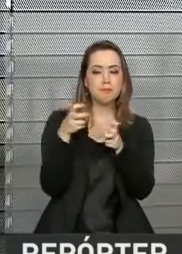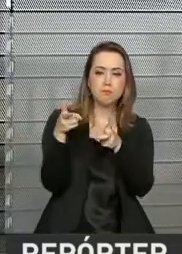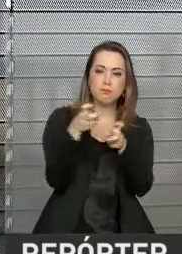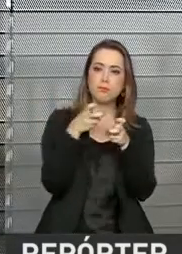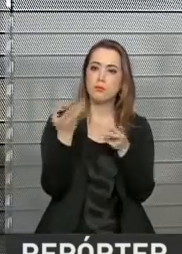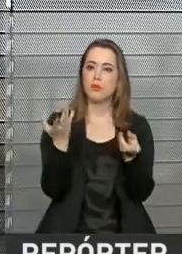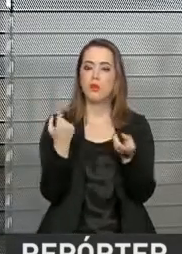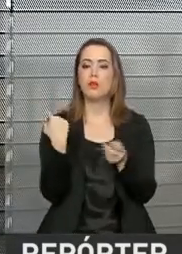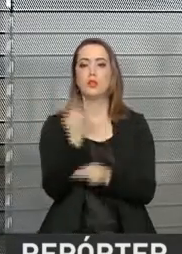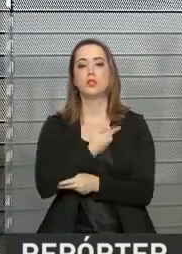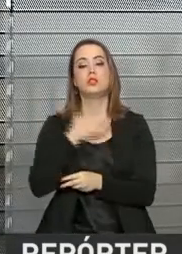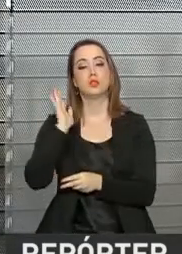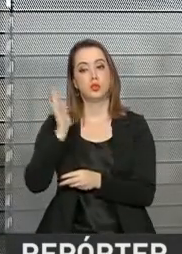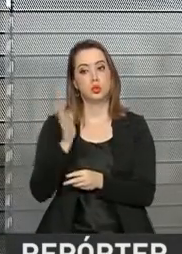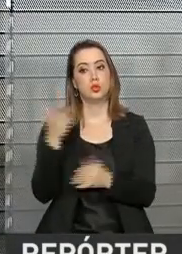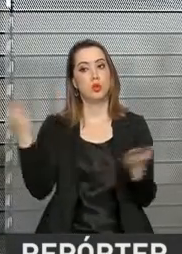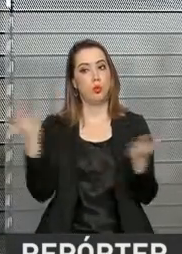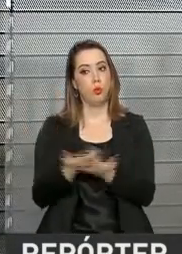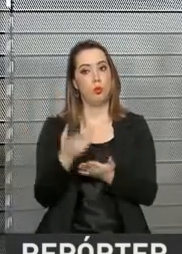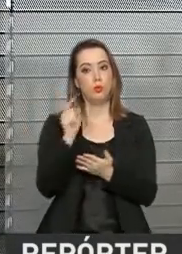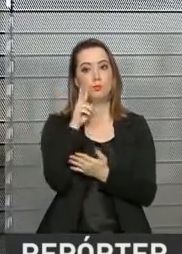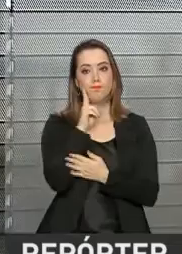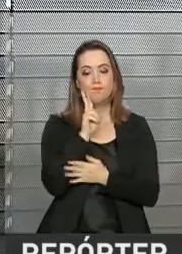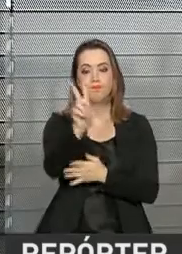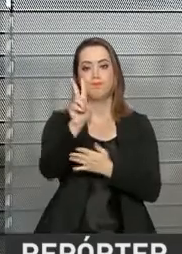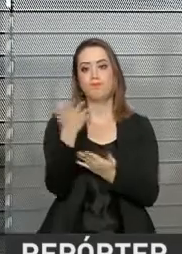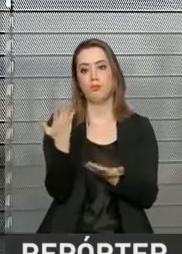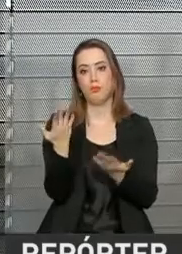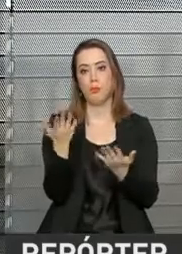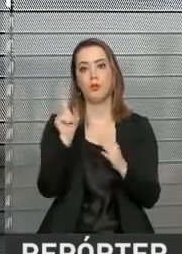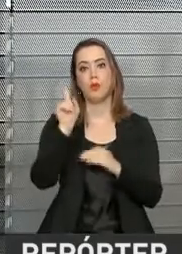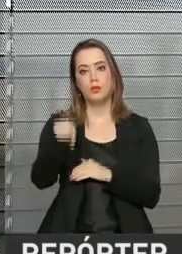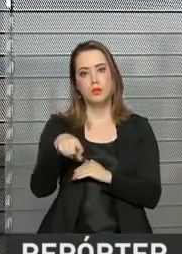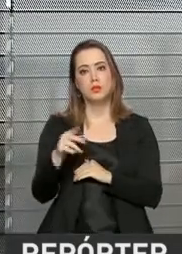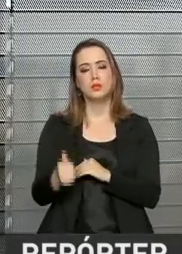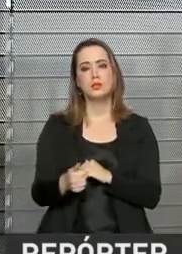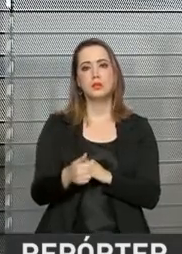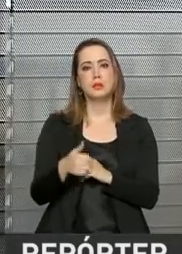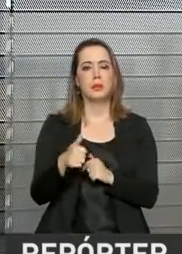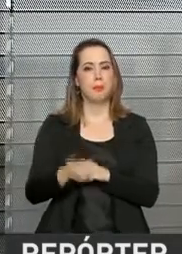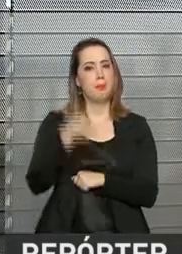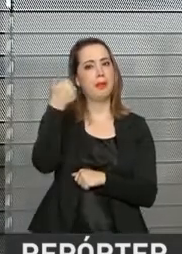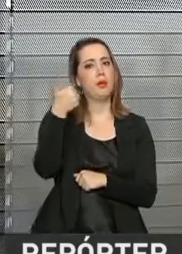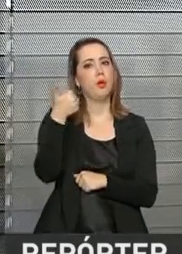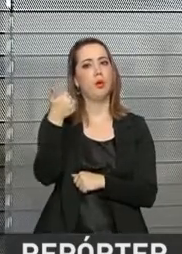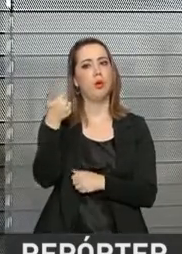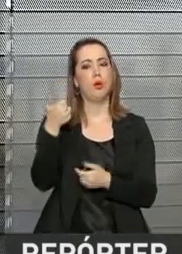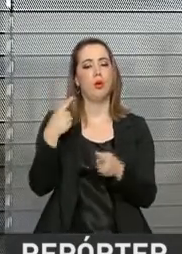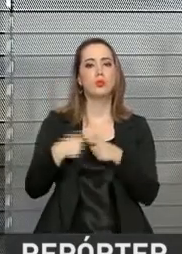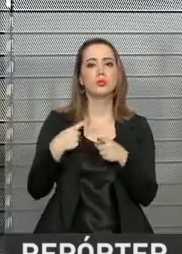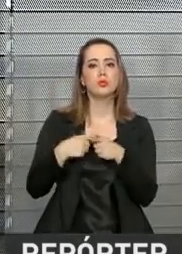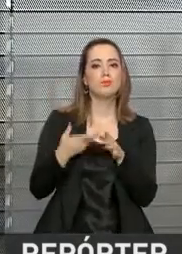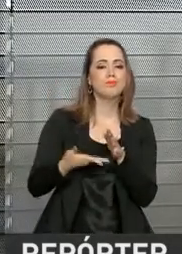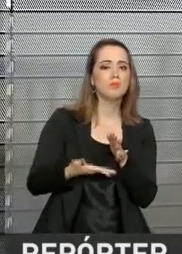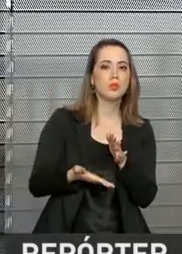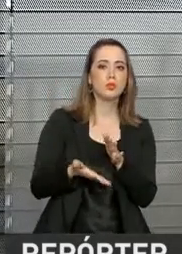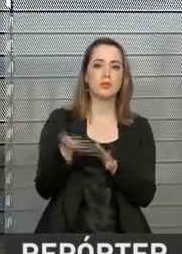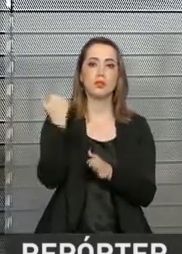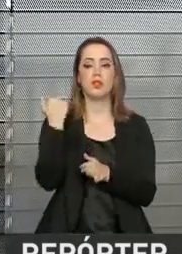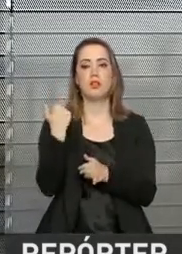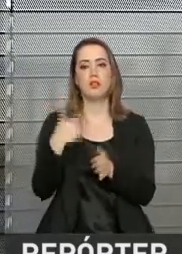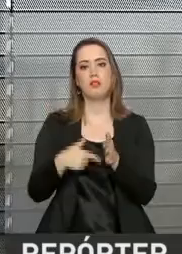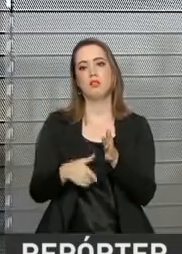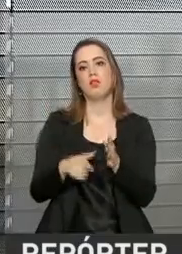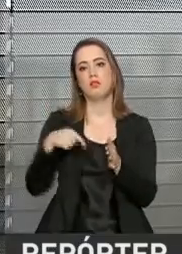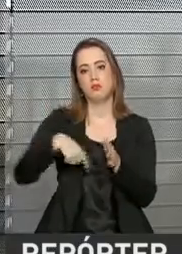percepção nós estamos hoje enxergando uma situação que é mais favorável do que o que nós estávamos enxergando no